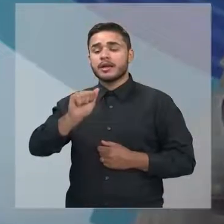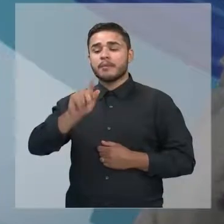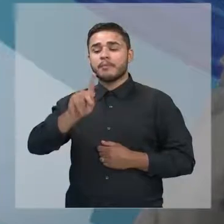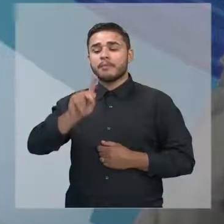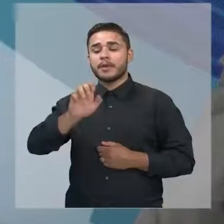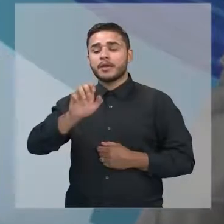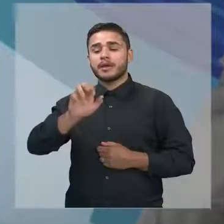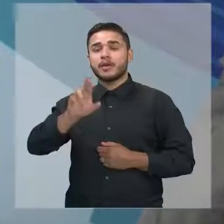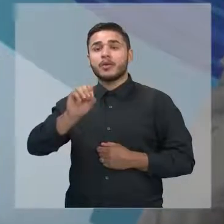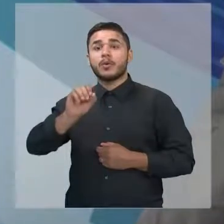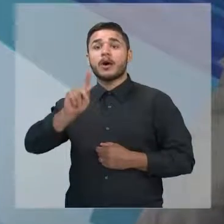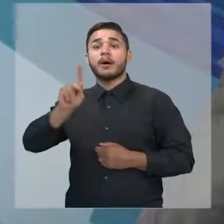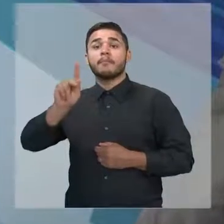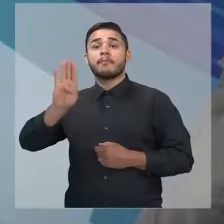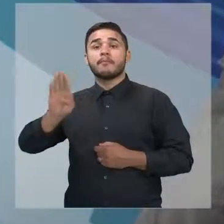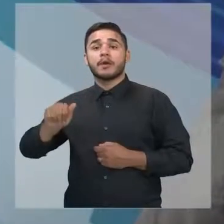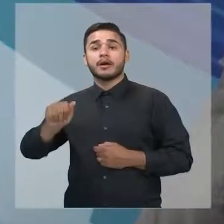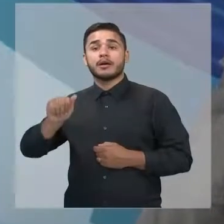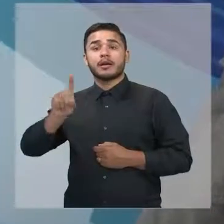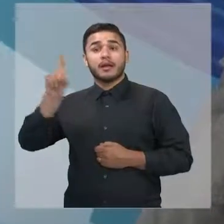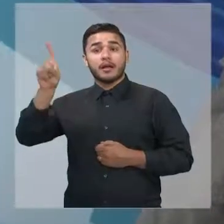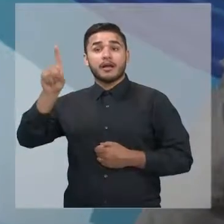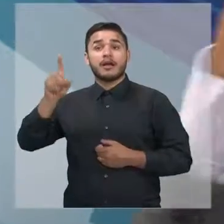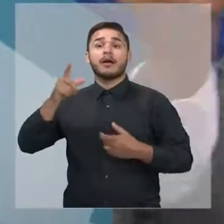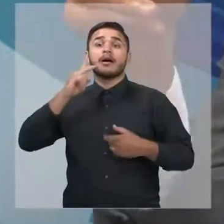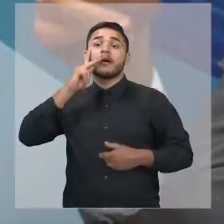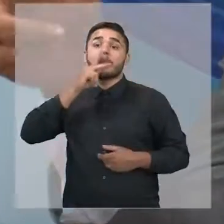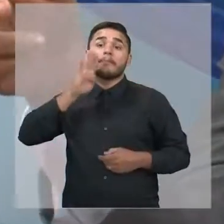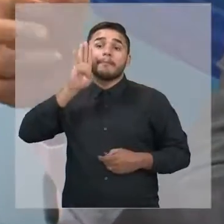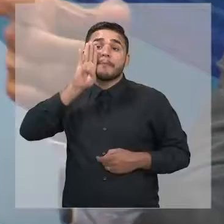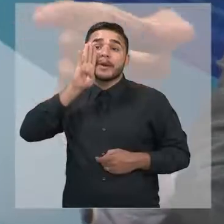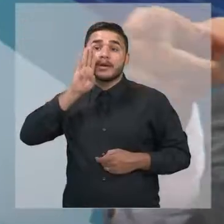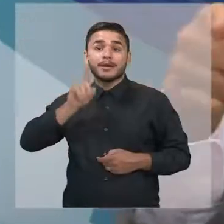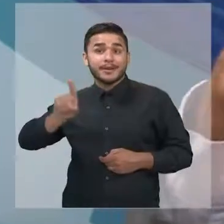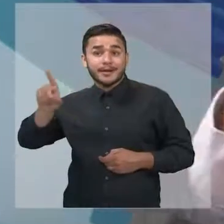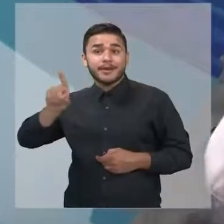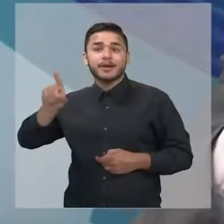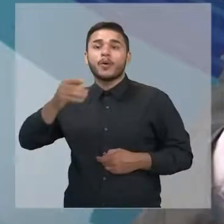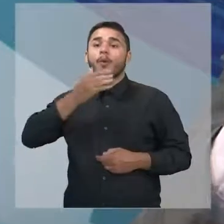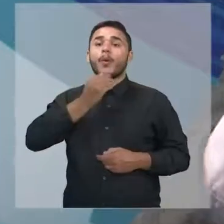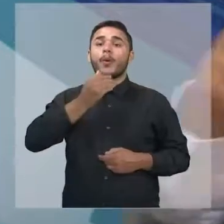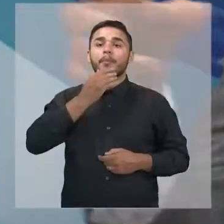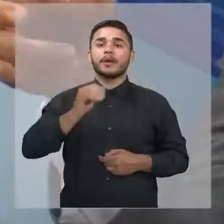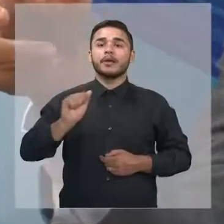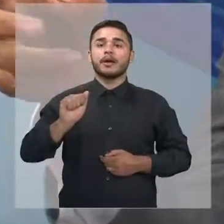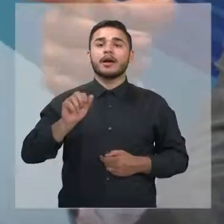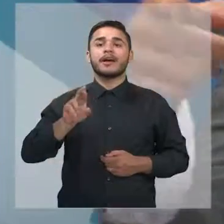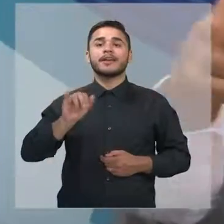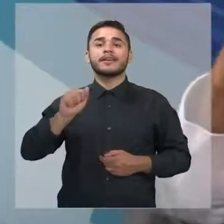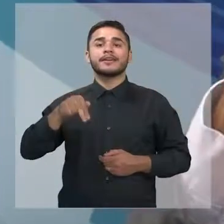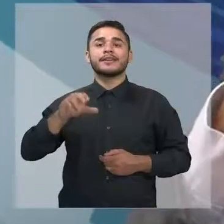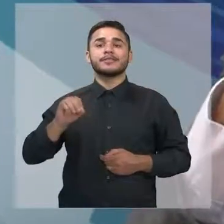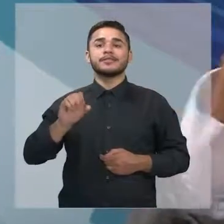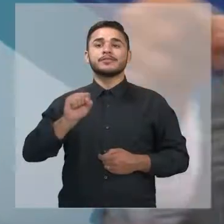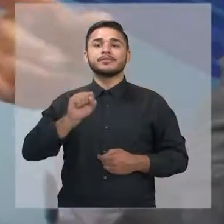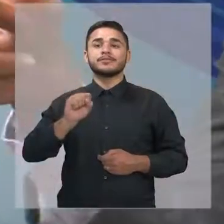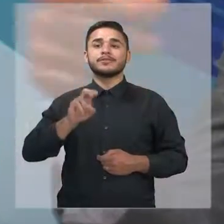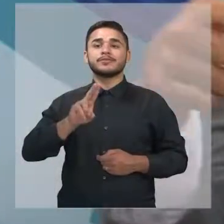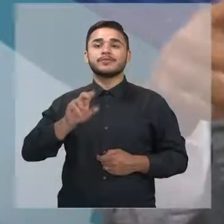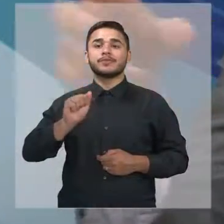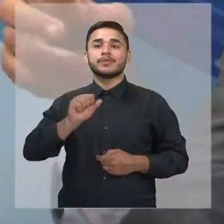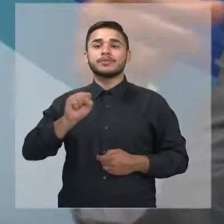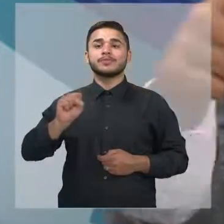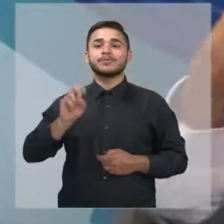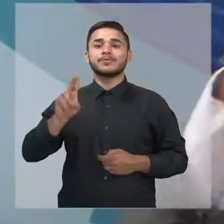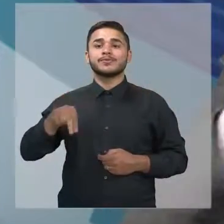sertanejo simples se sentiu incomodado, porque no dia de feira passava o promotor, passava o juiz,